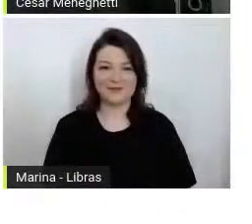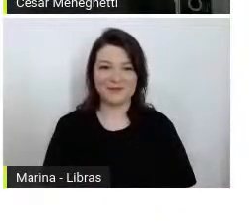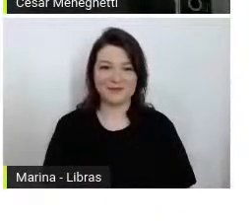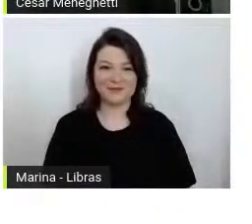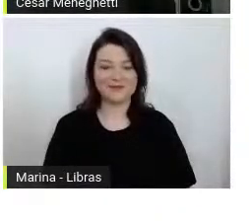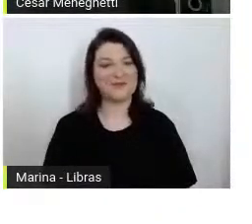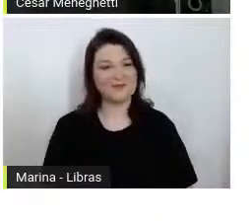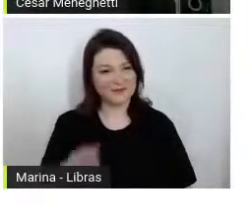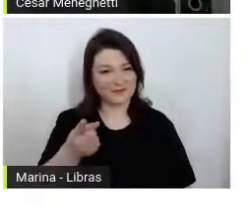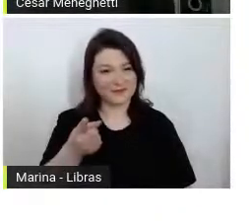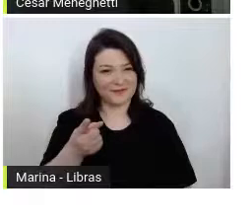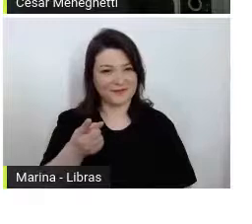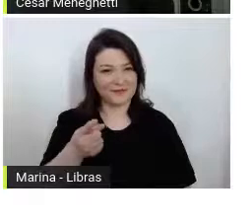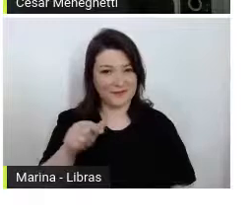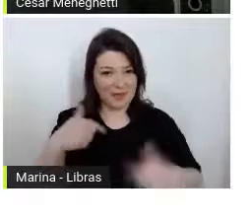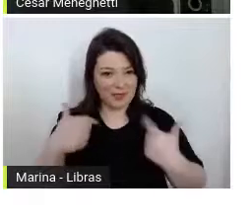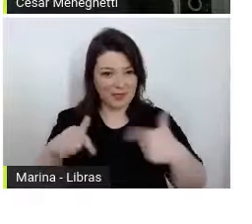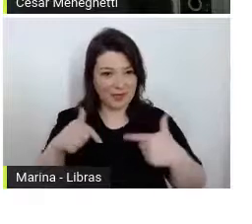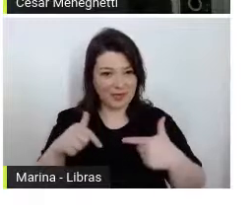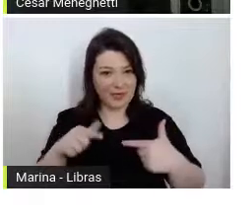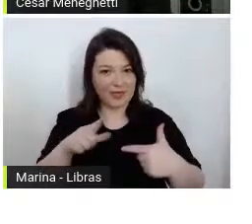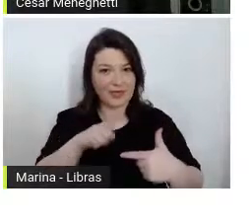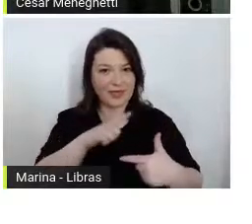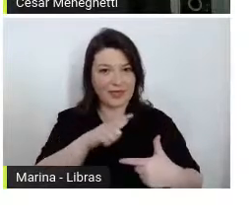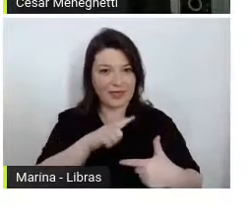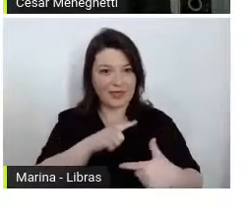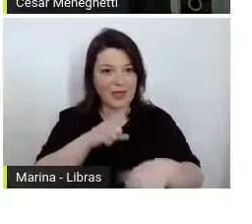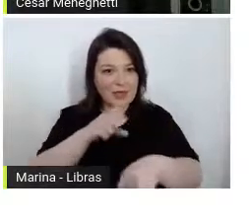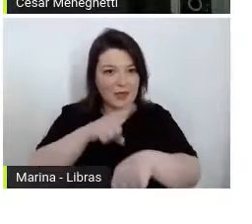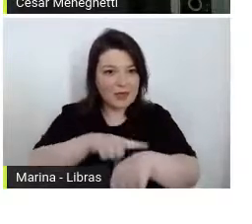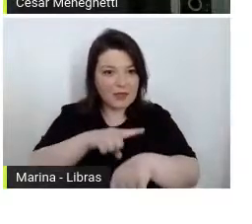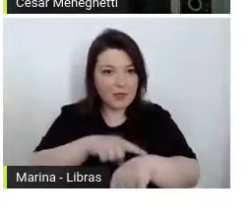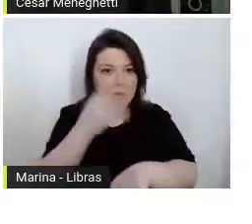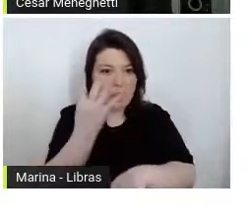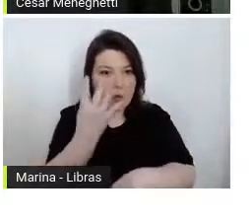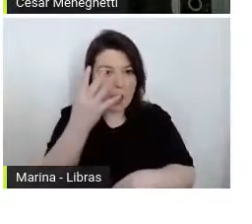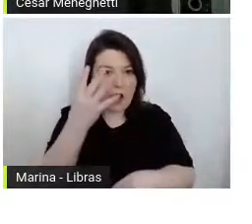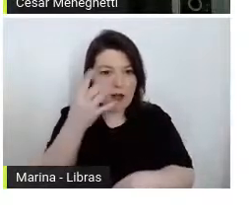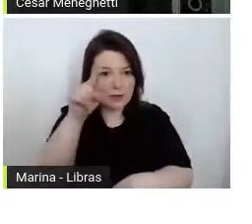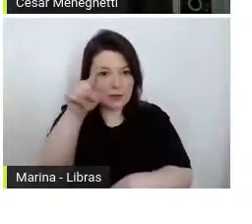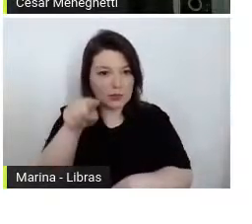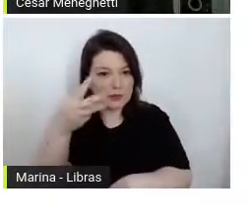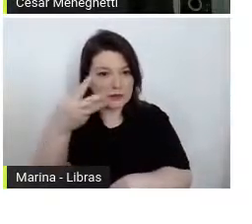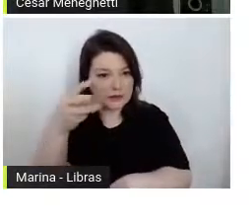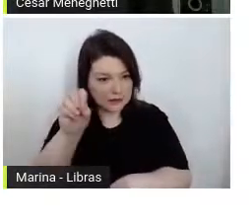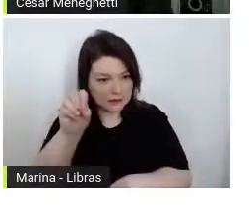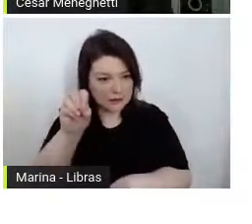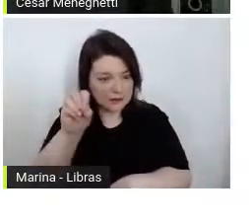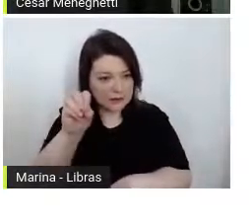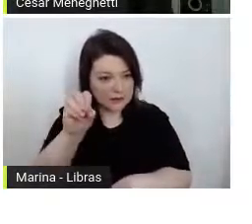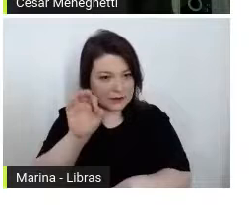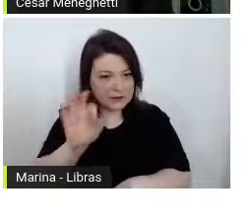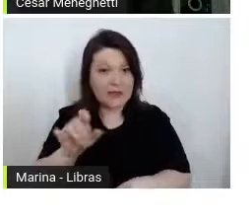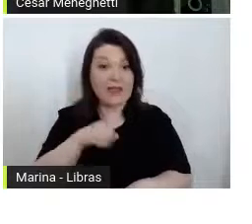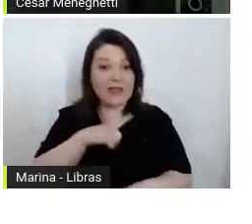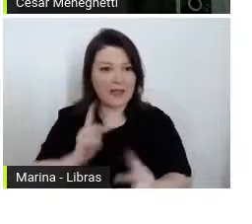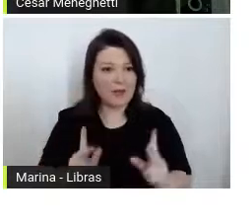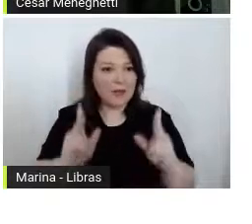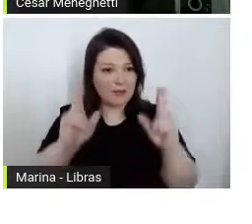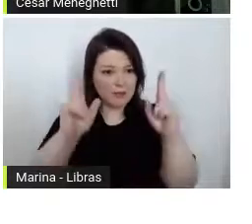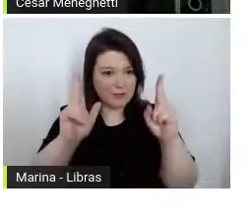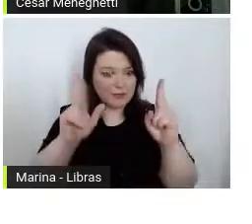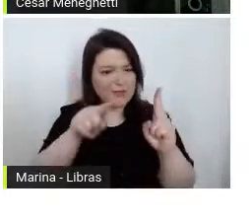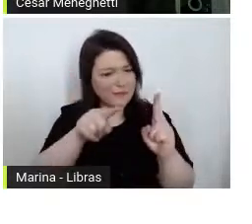No fim, esse trabalho tem 4,30, né? Mas agora esse trechinho de 1, você pode escrever